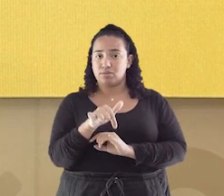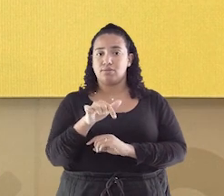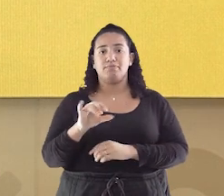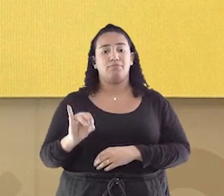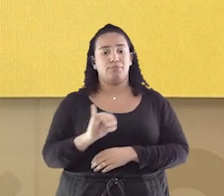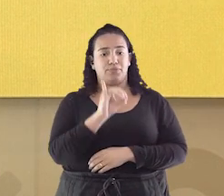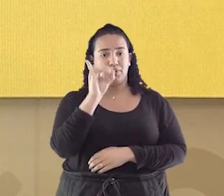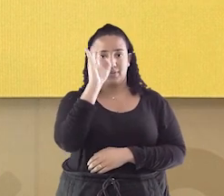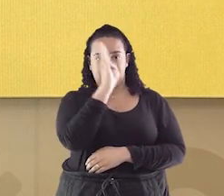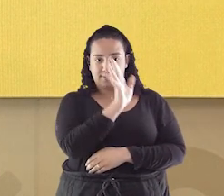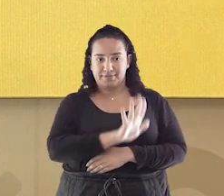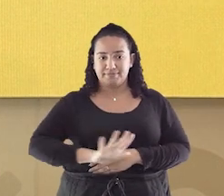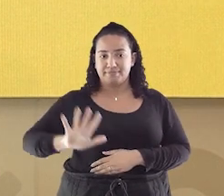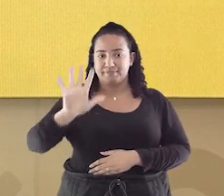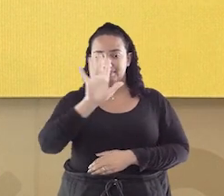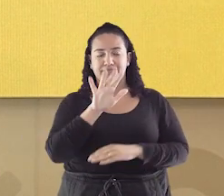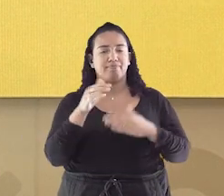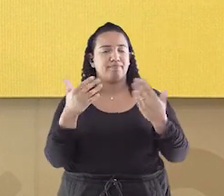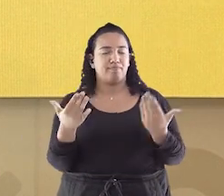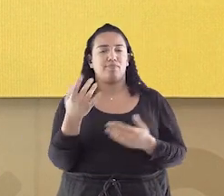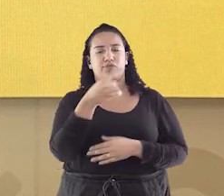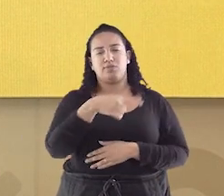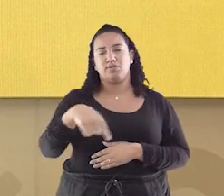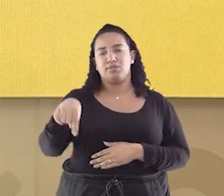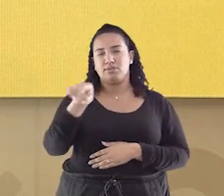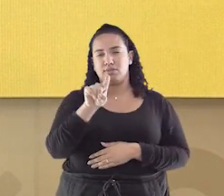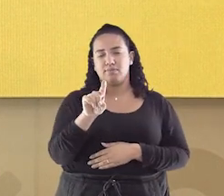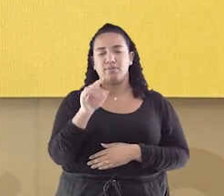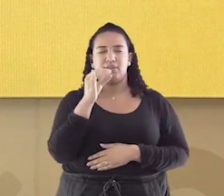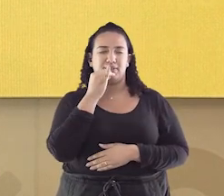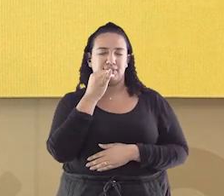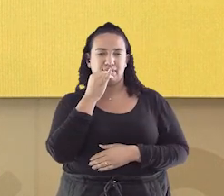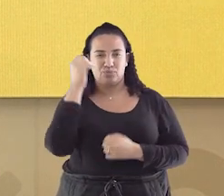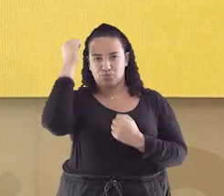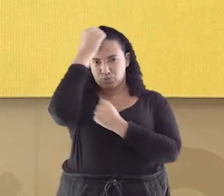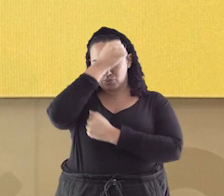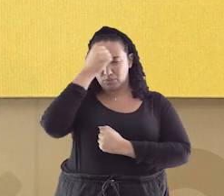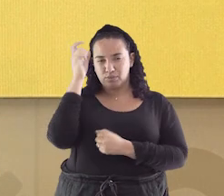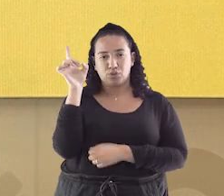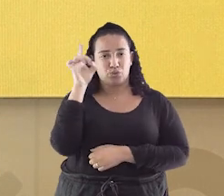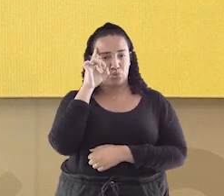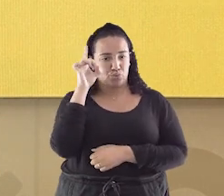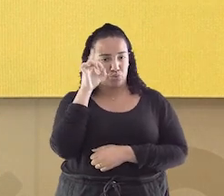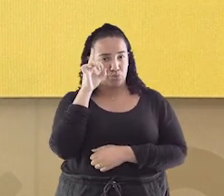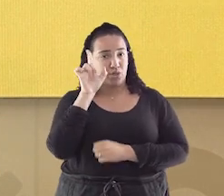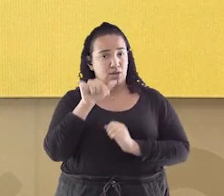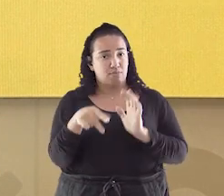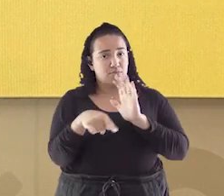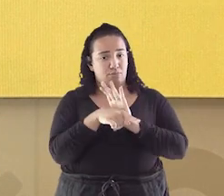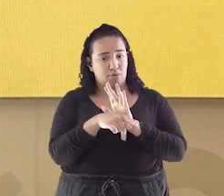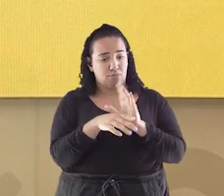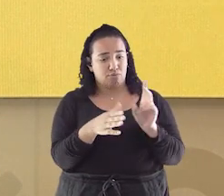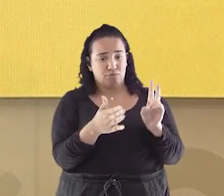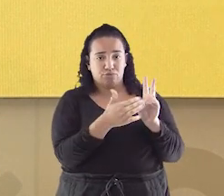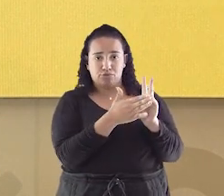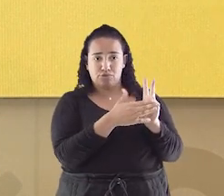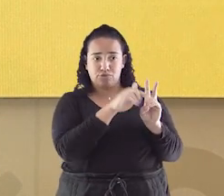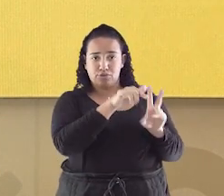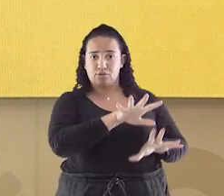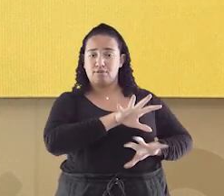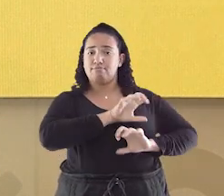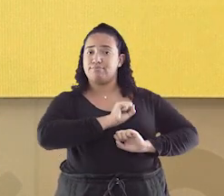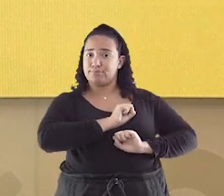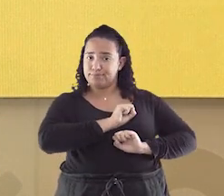grande tesouro nacional. Sabiam que o hábito de tomar banho diariamente é um hábito, um costume que herdamos dos